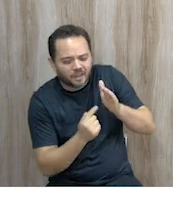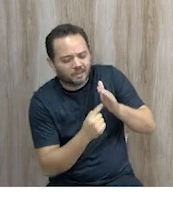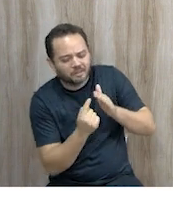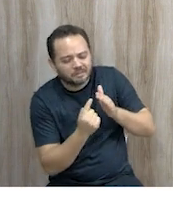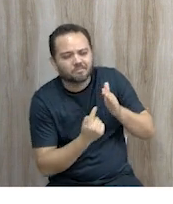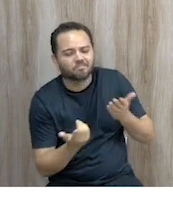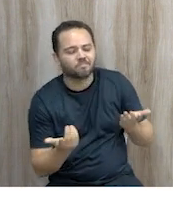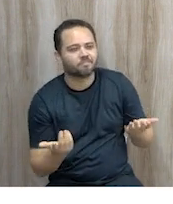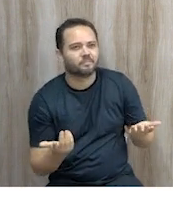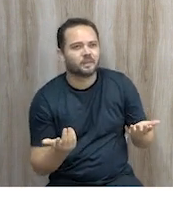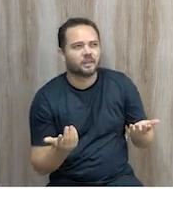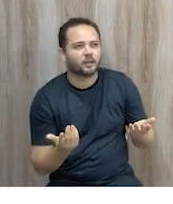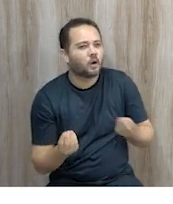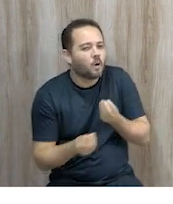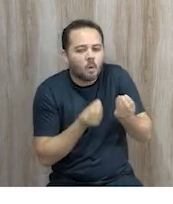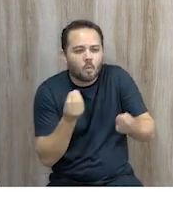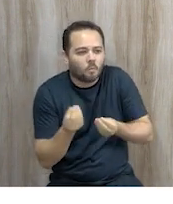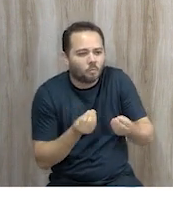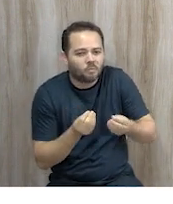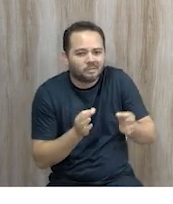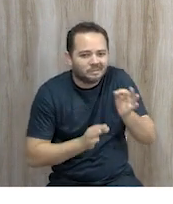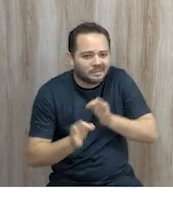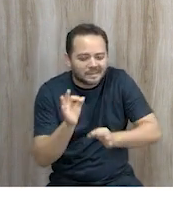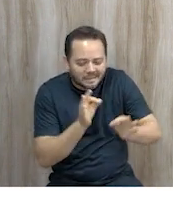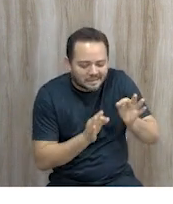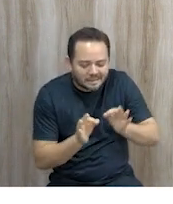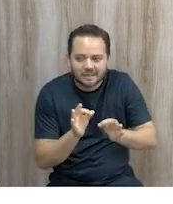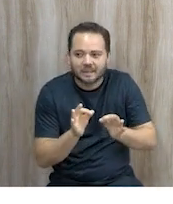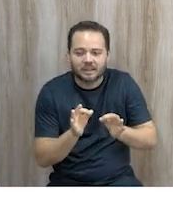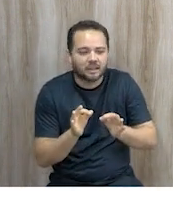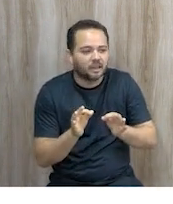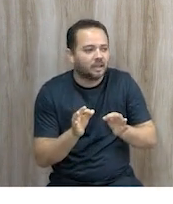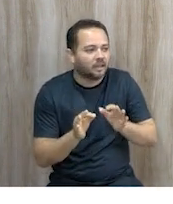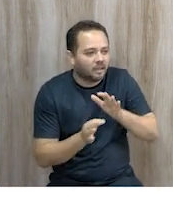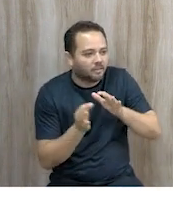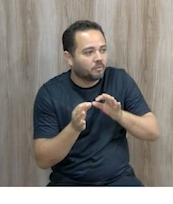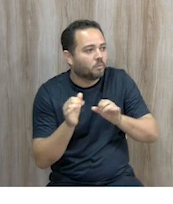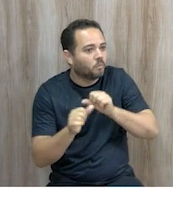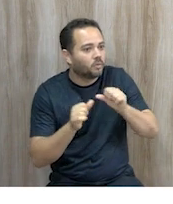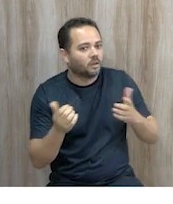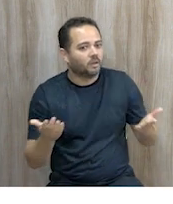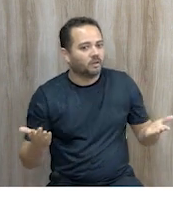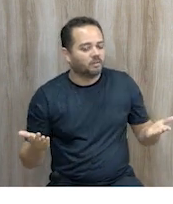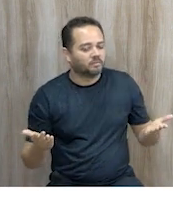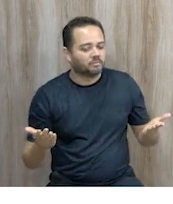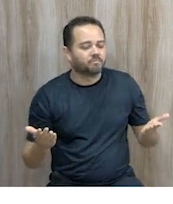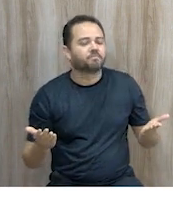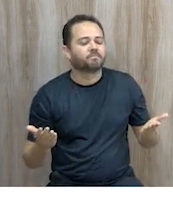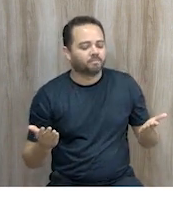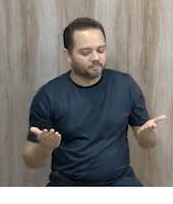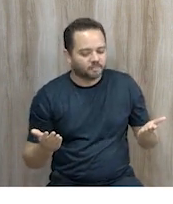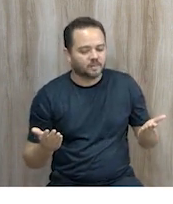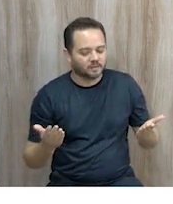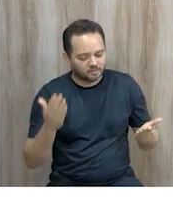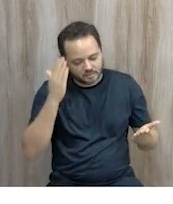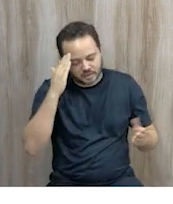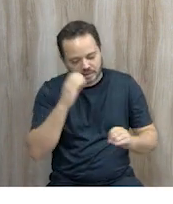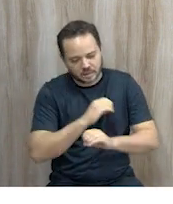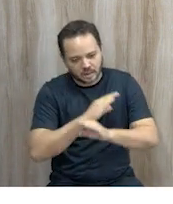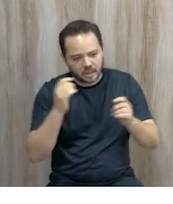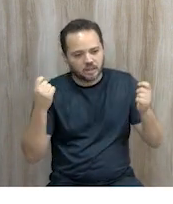talvez as sequelas estéticas trazidas pela cirurgia periodontal, ela deixa bem claro a